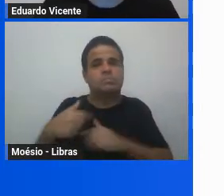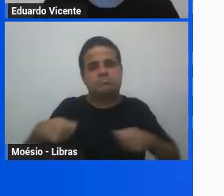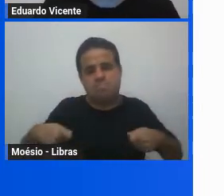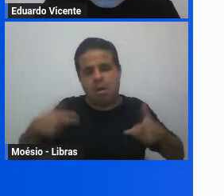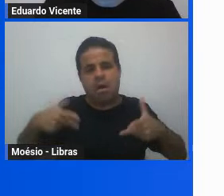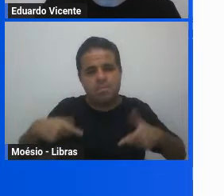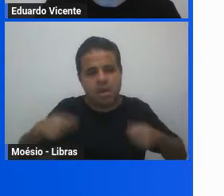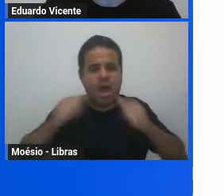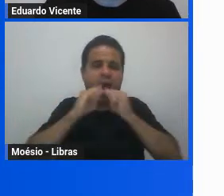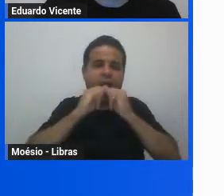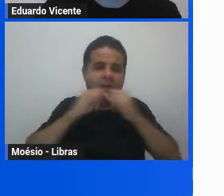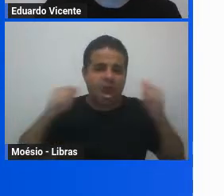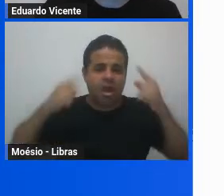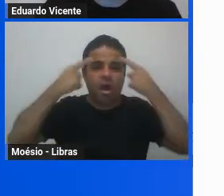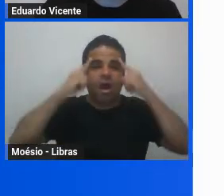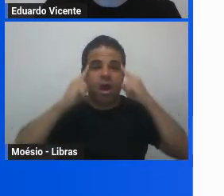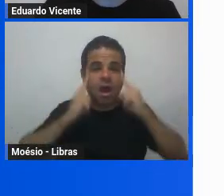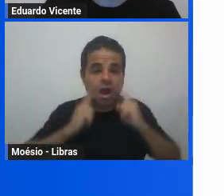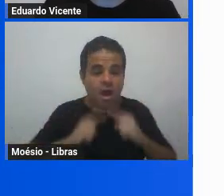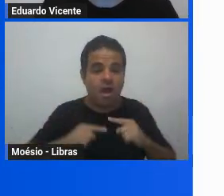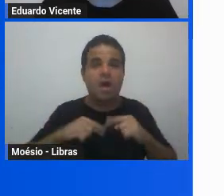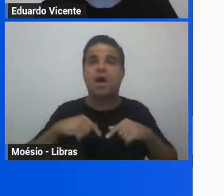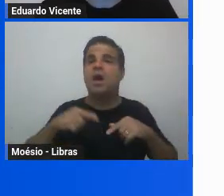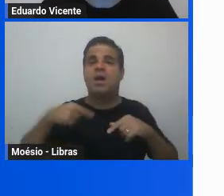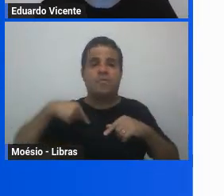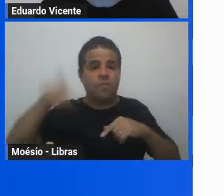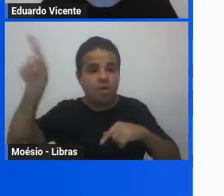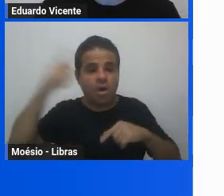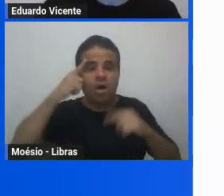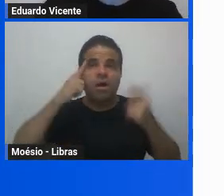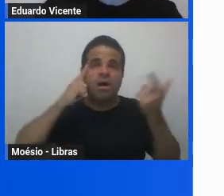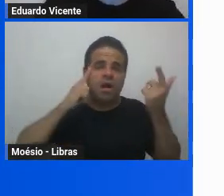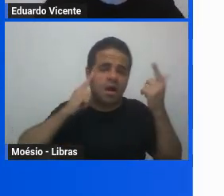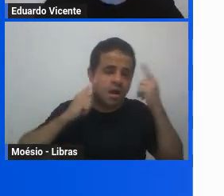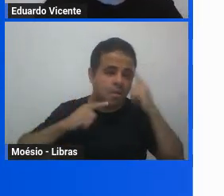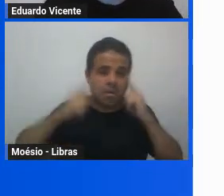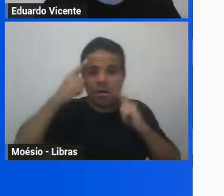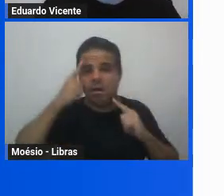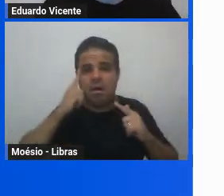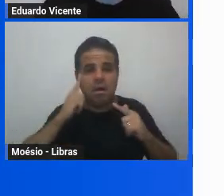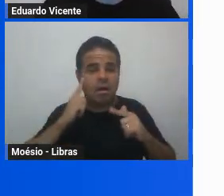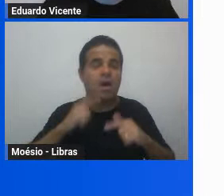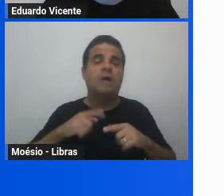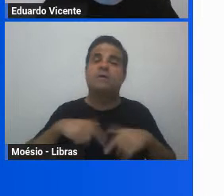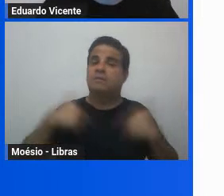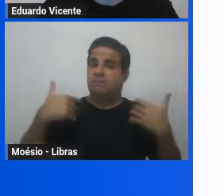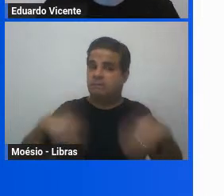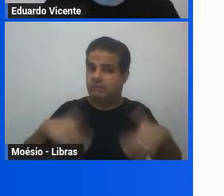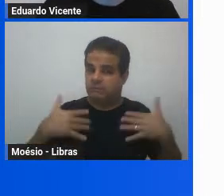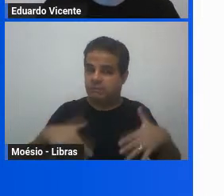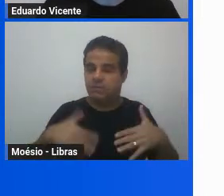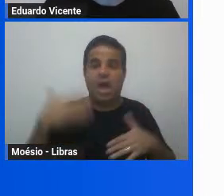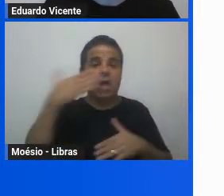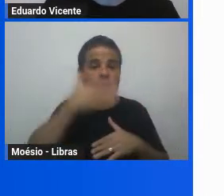energia, né, suou muito. Todas as vezes que nós gastamos energia, nós gastamos também glicose, né,